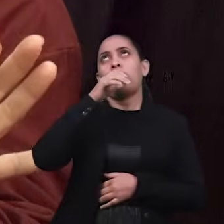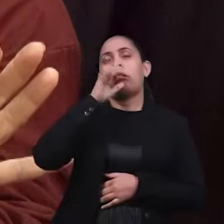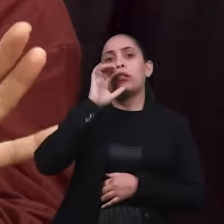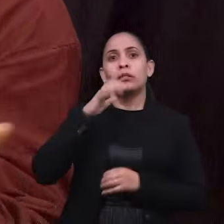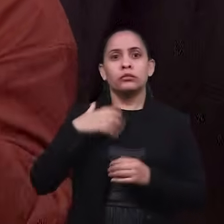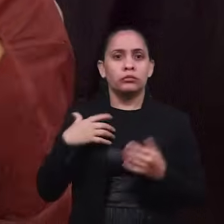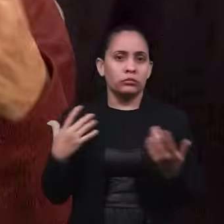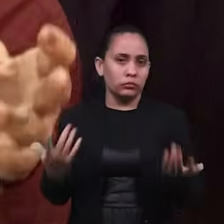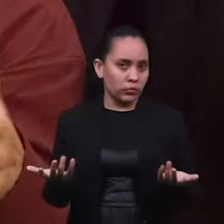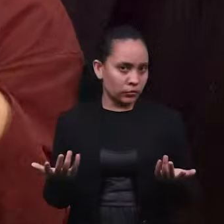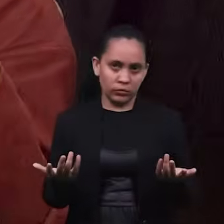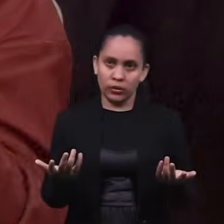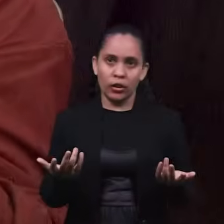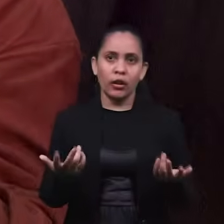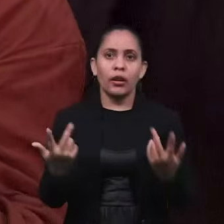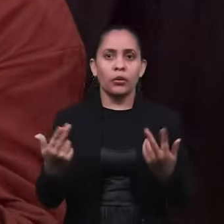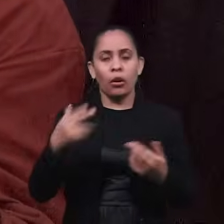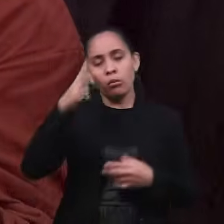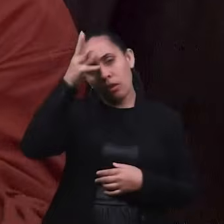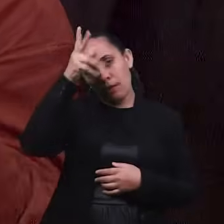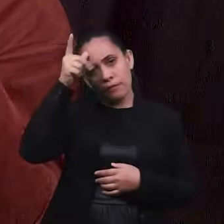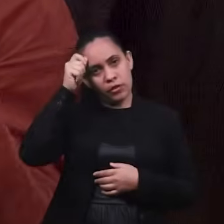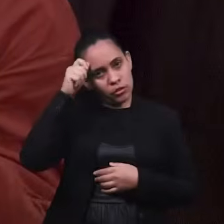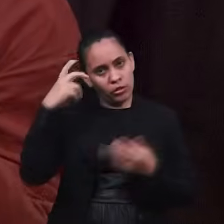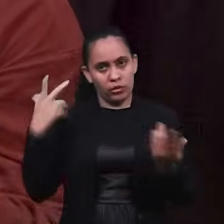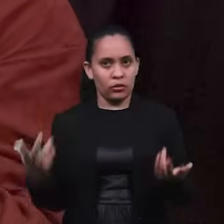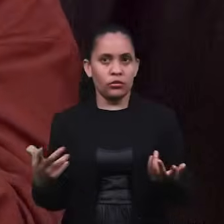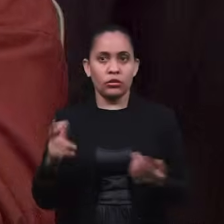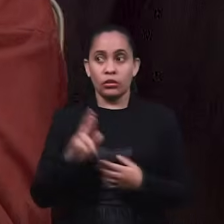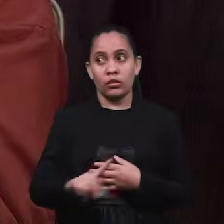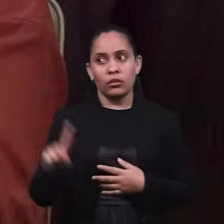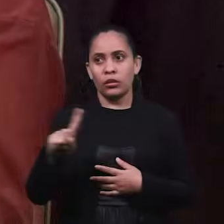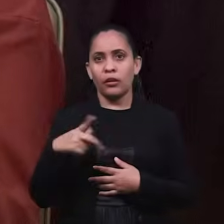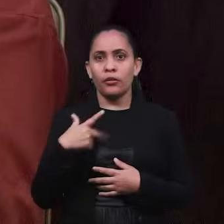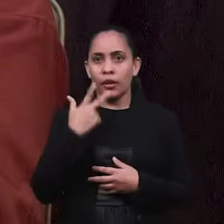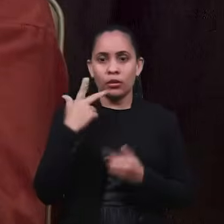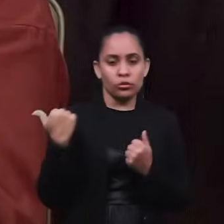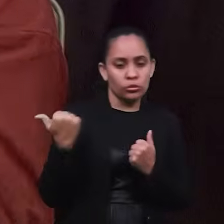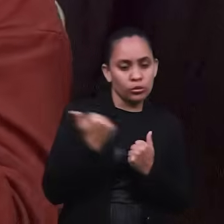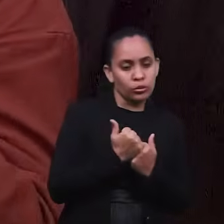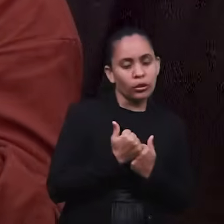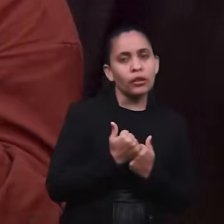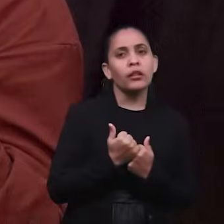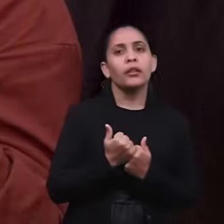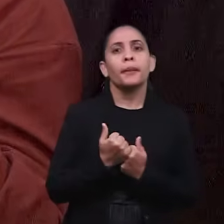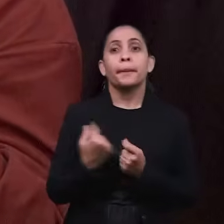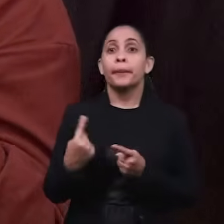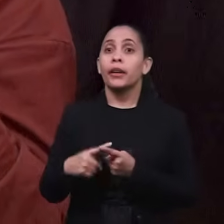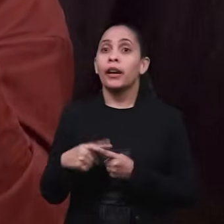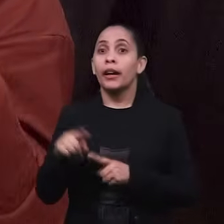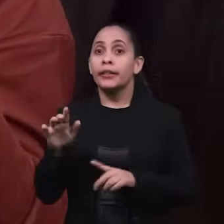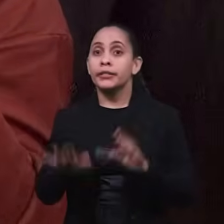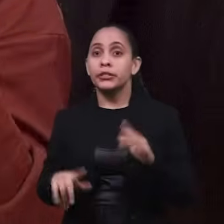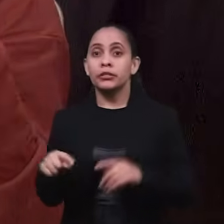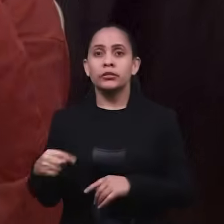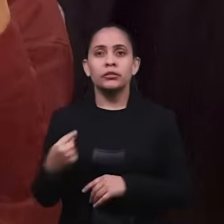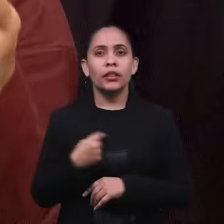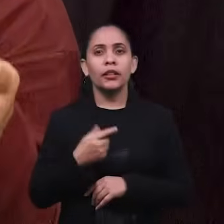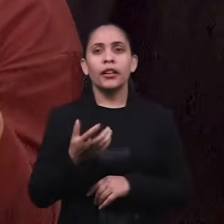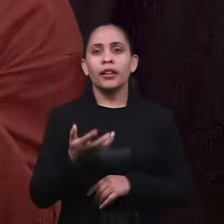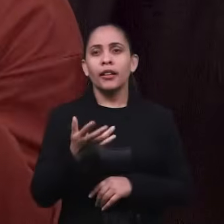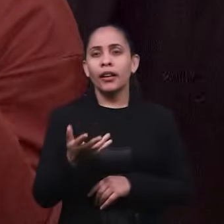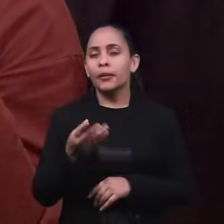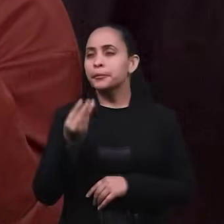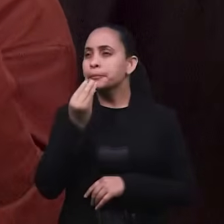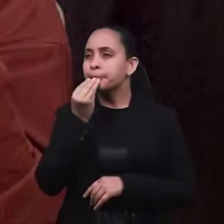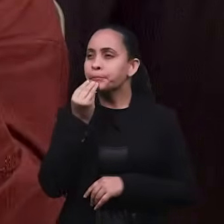Em excesso, como é consumido um refrigerante. Não é assim. Eu falo em substituir porque, às vezes, a gente tem vontade de tomar uma